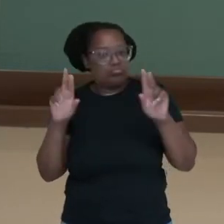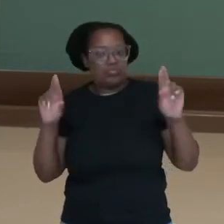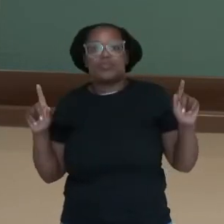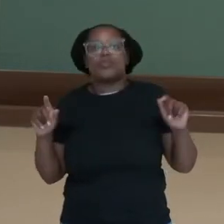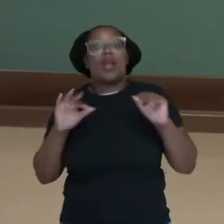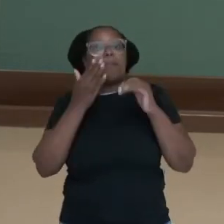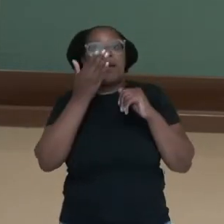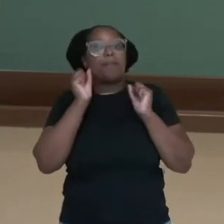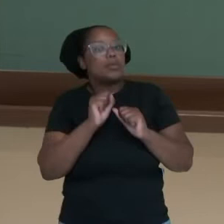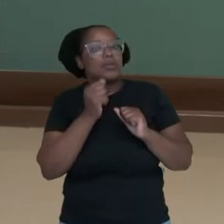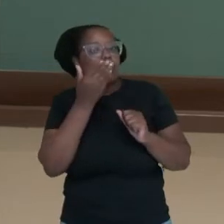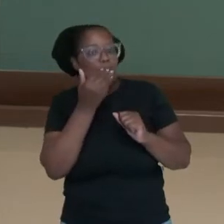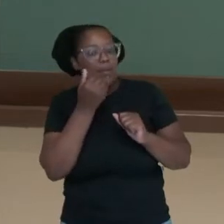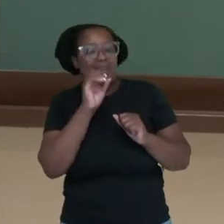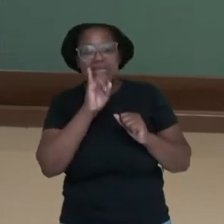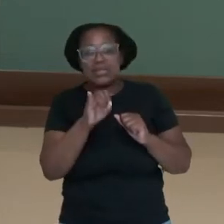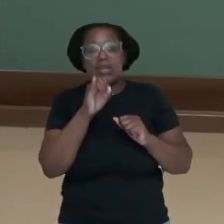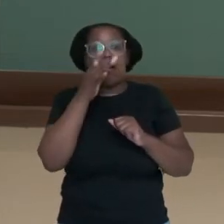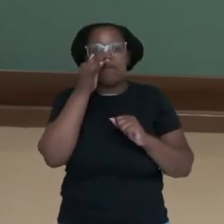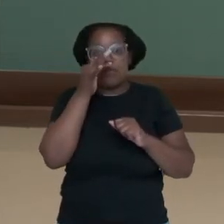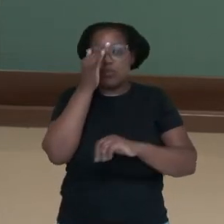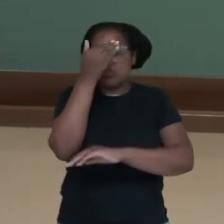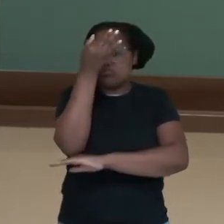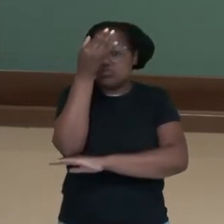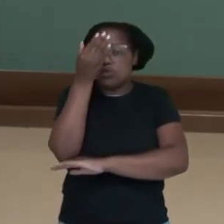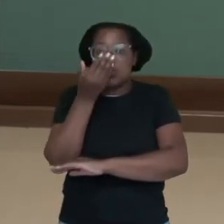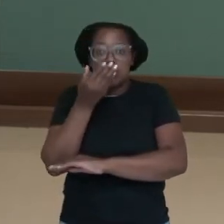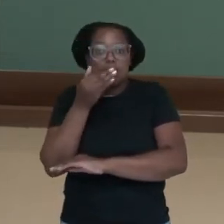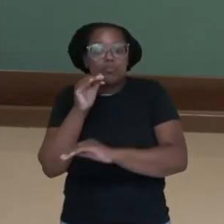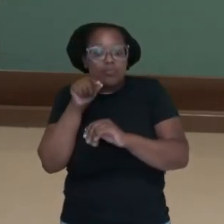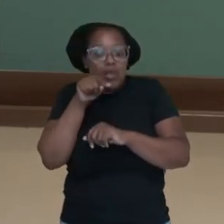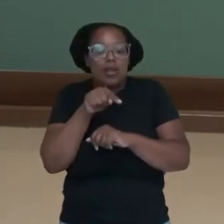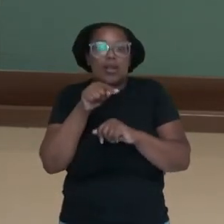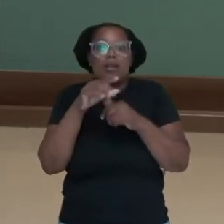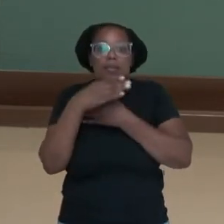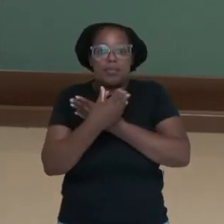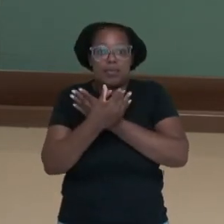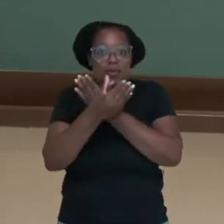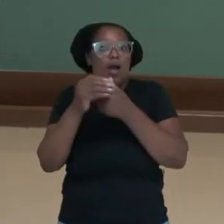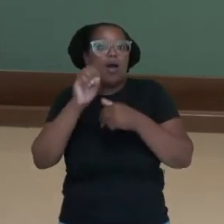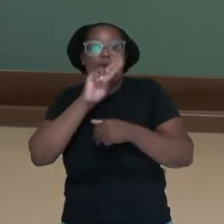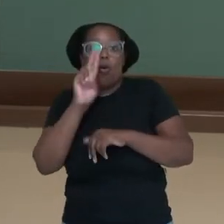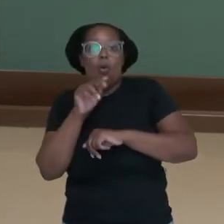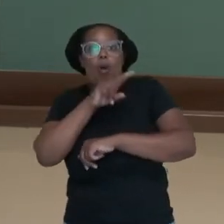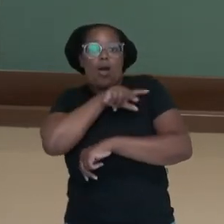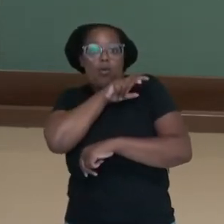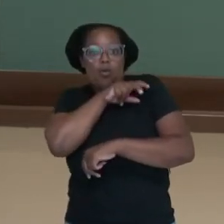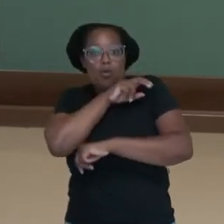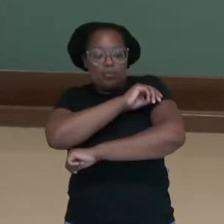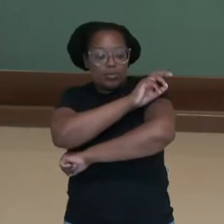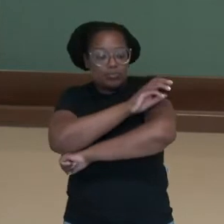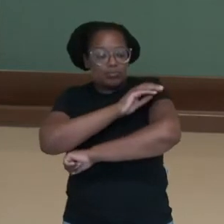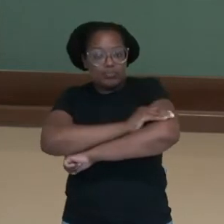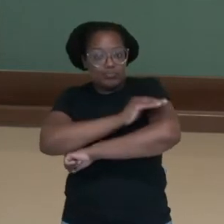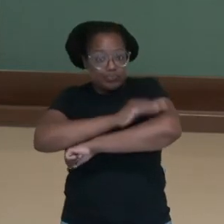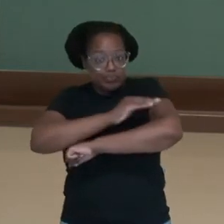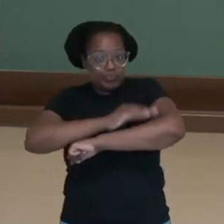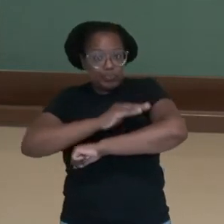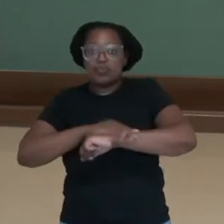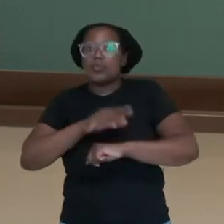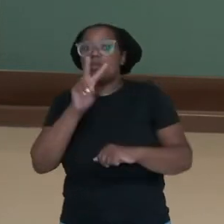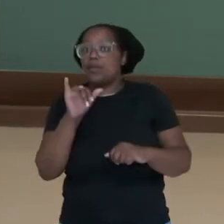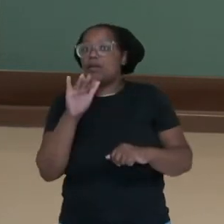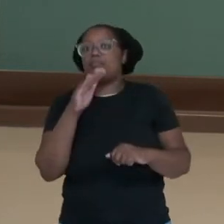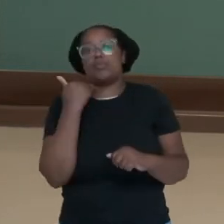planta, se o sapo não se alimentar de borboletas e as cobras não se alimentarem de sapos, vão morrer de